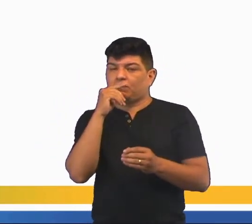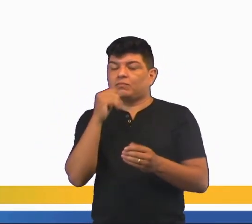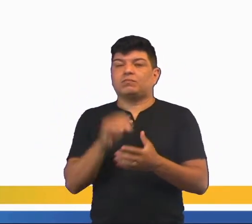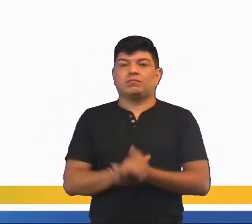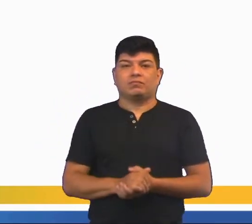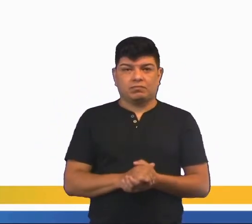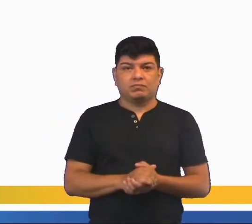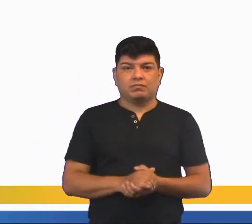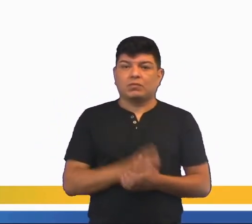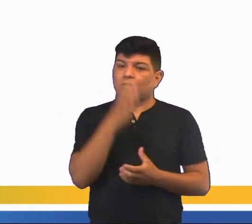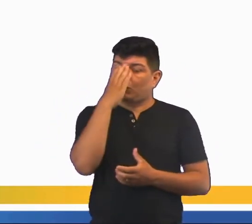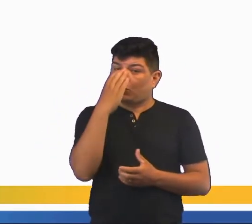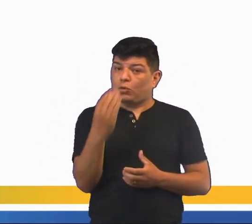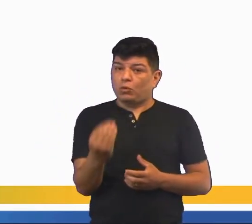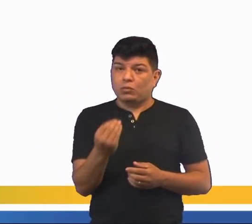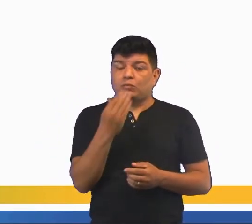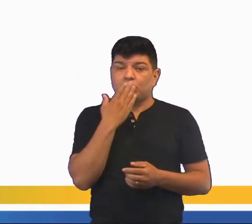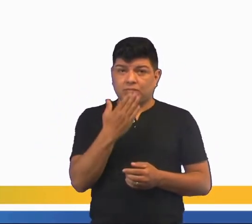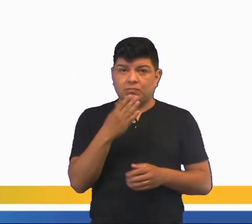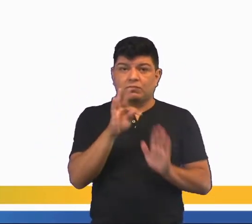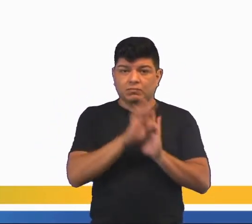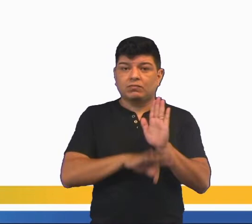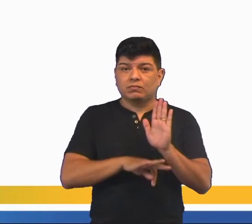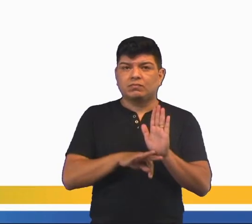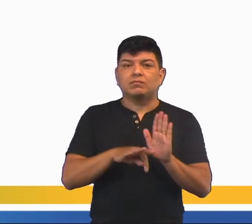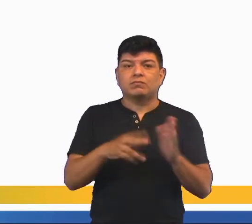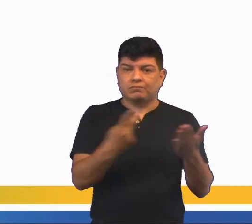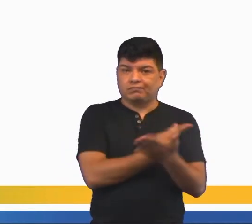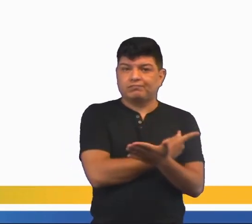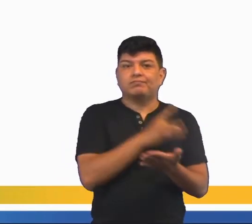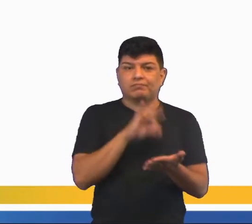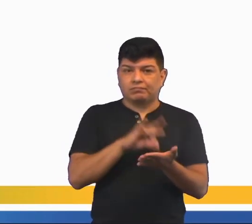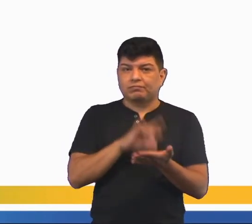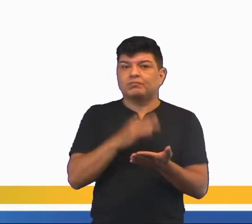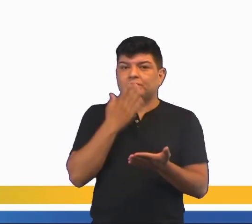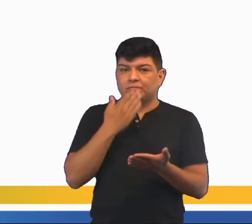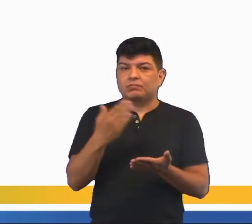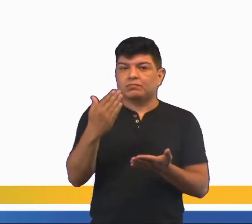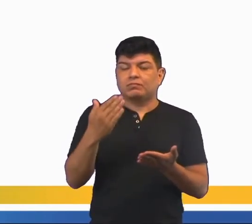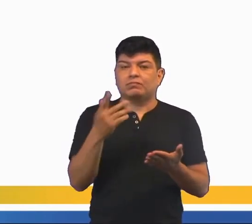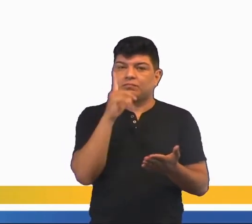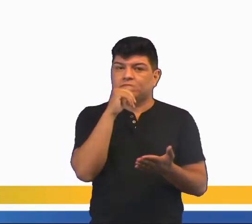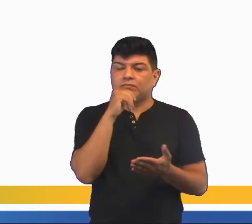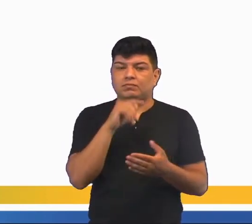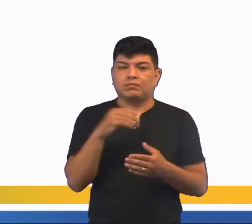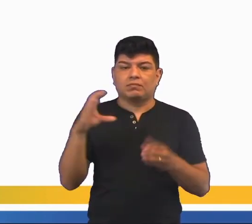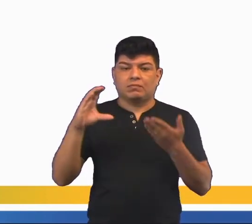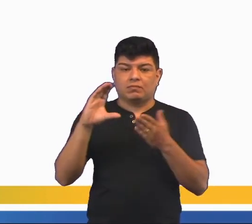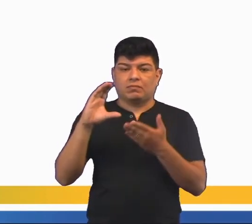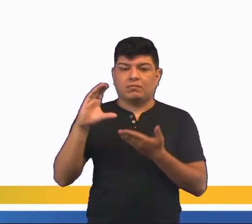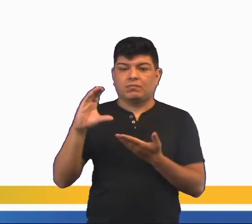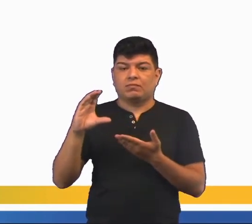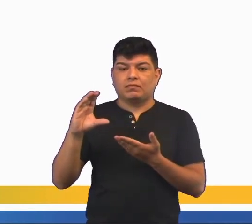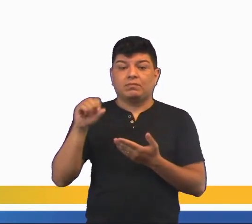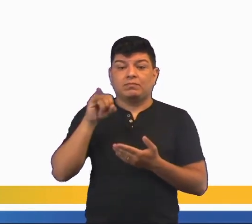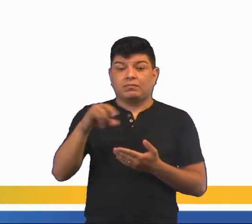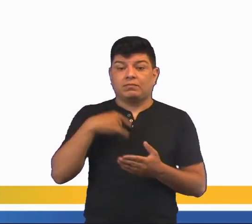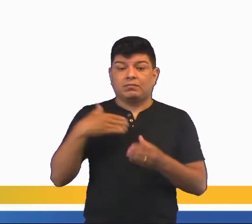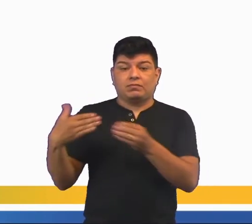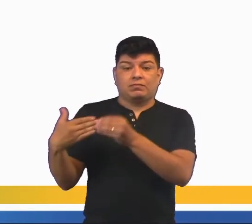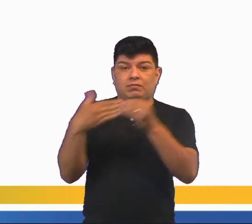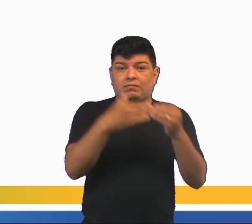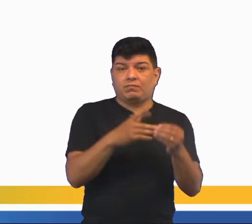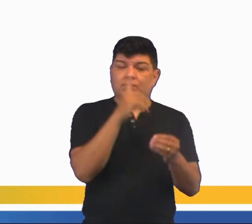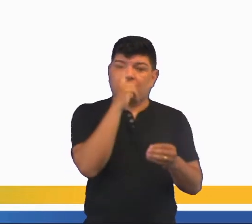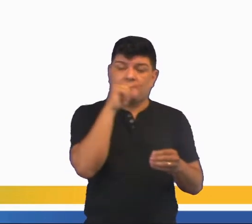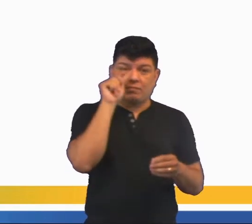ele. O lobo realmente no texto não pediu, né? Foi um fato também, ele pediu água. Na C, se eu levar